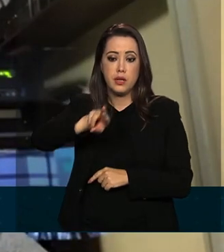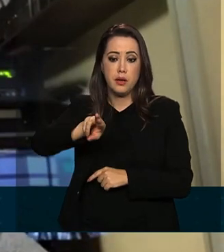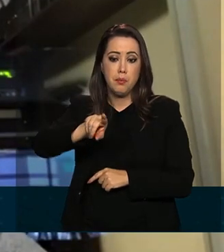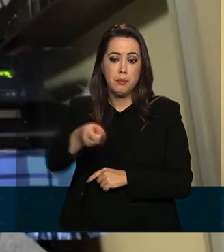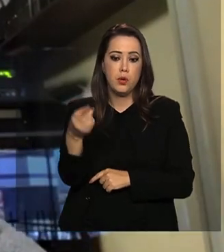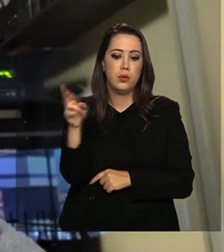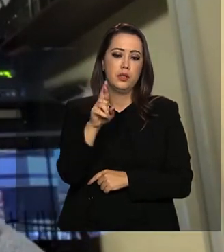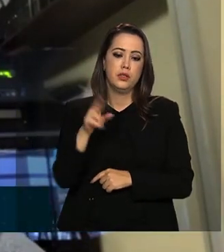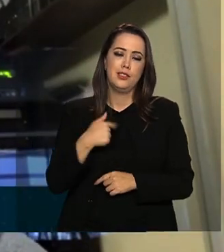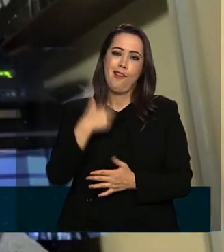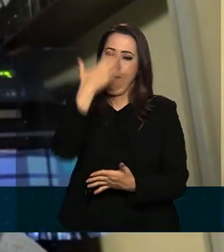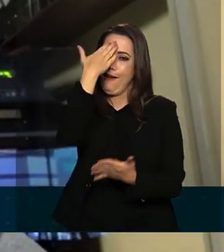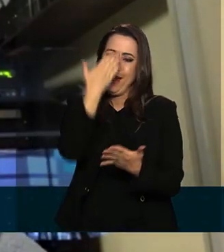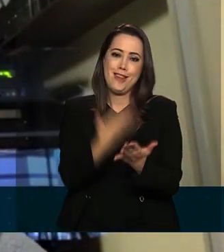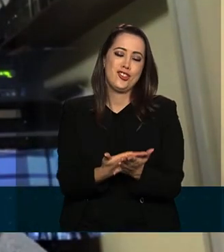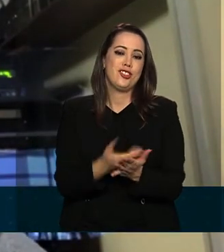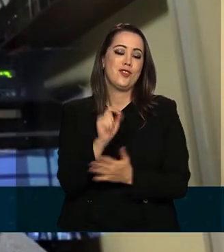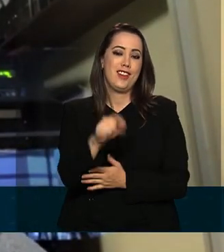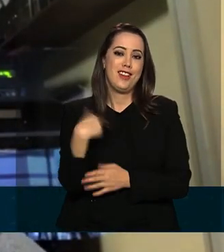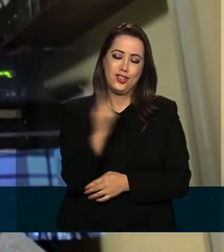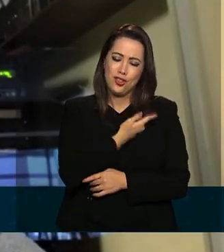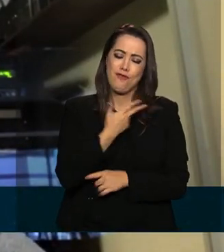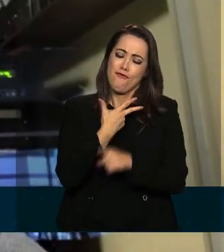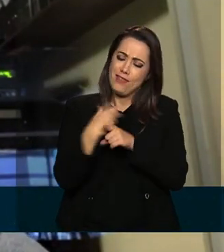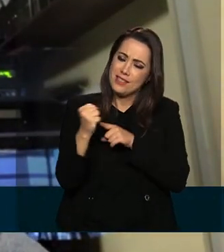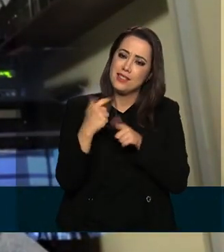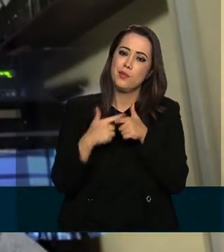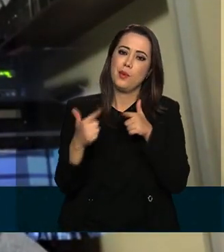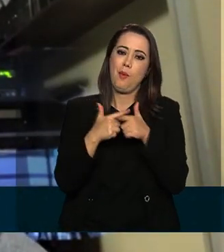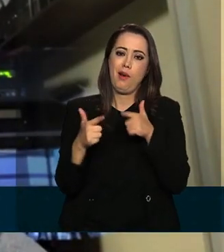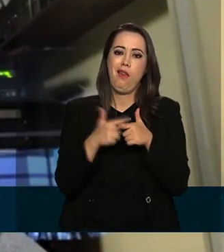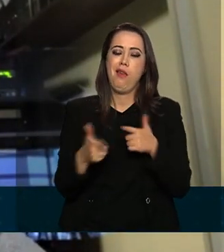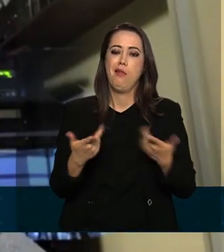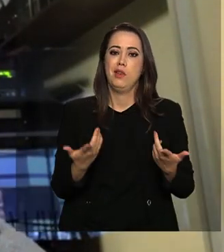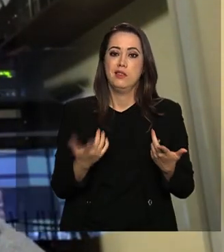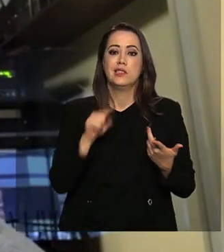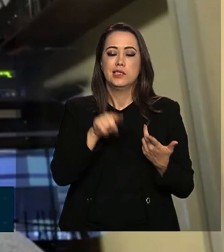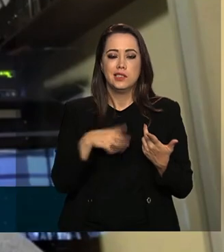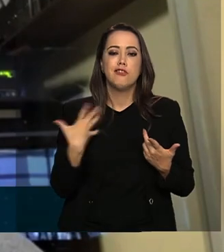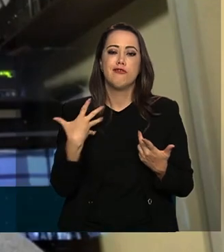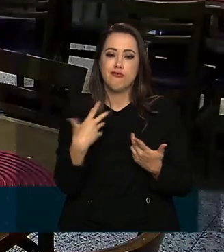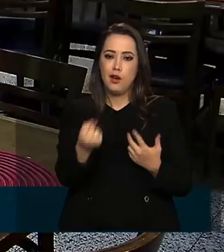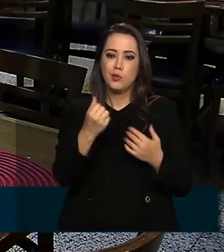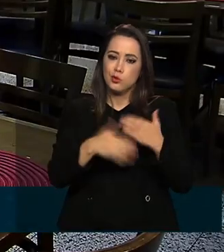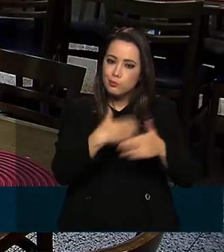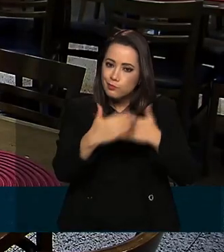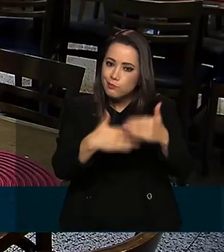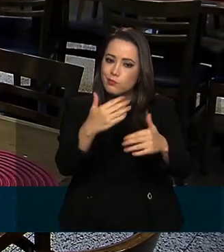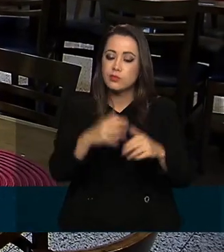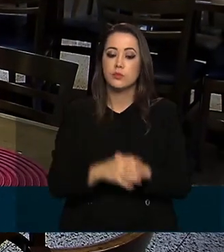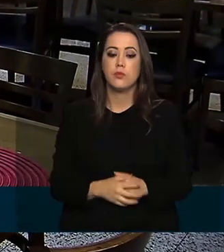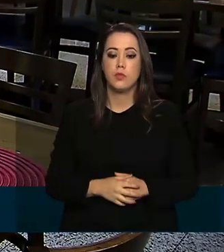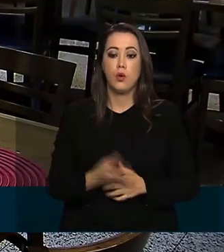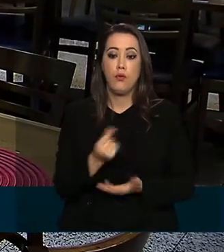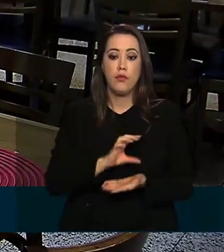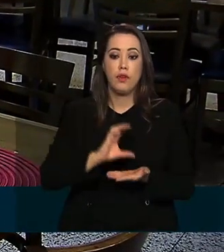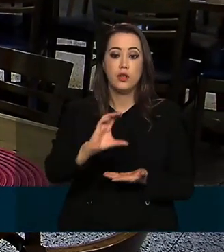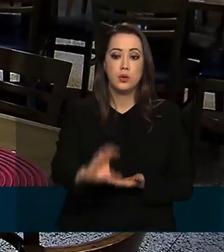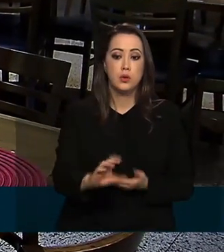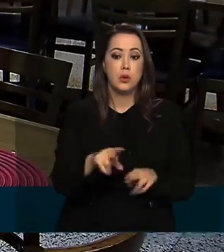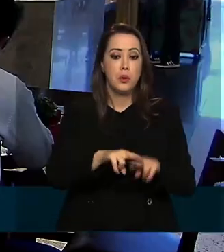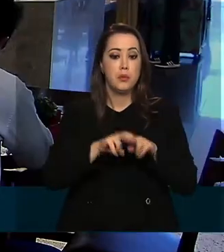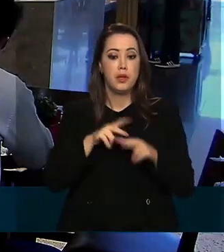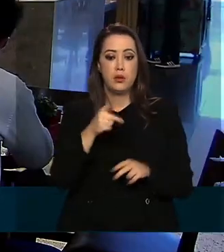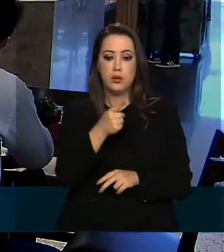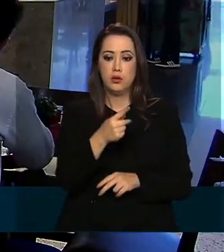Eu estou muito confiante que a gente vai superar essa crise e vamos sobreviver a essa pandemia. O valor foi repassado pelo